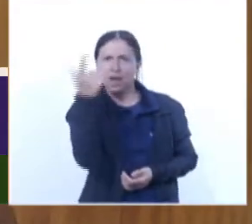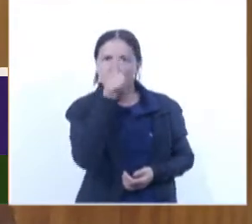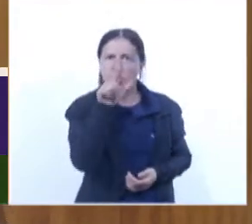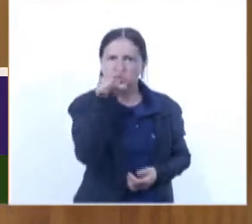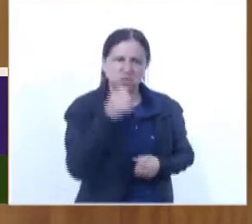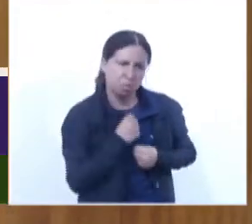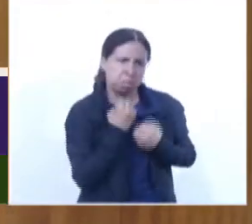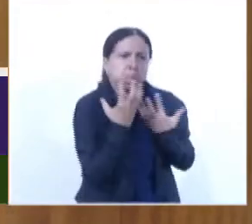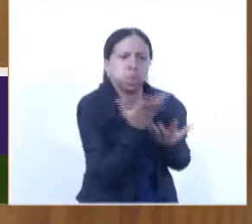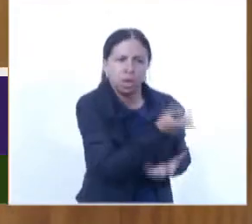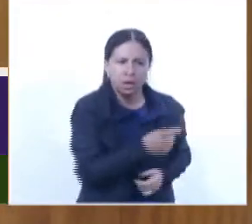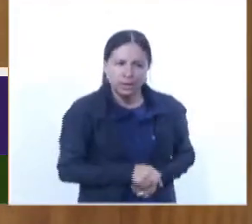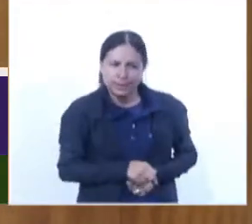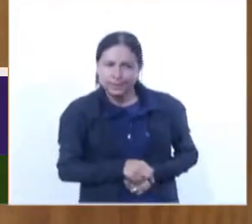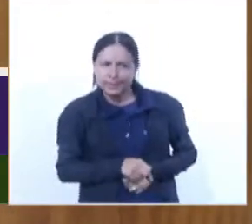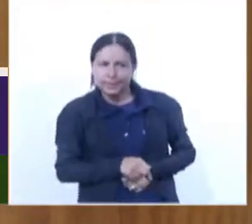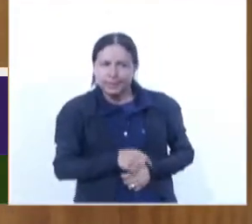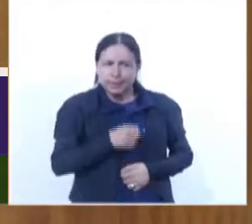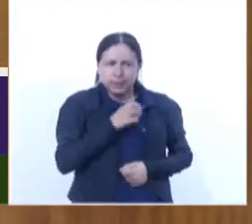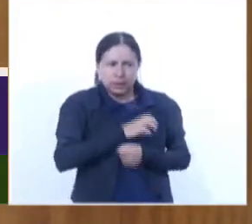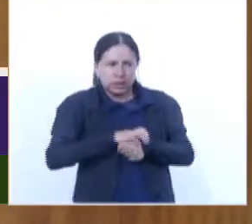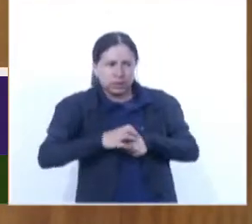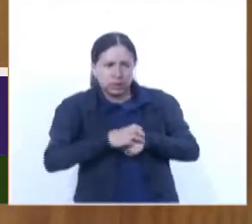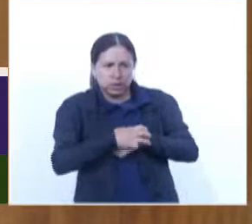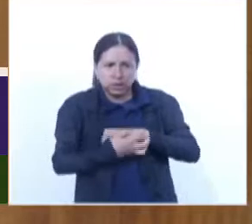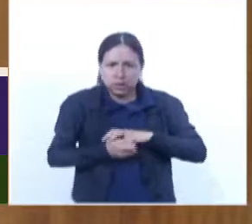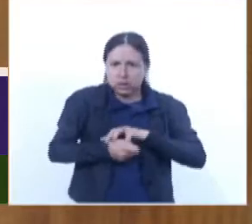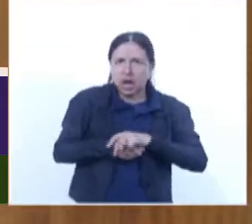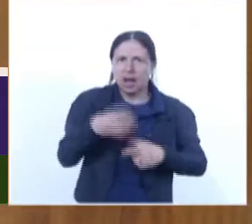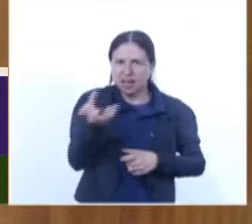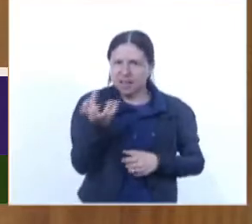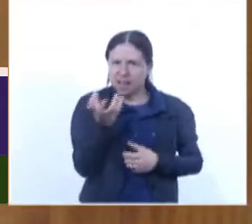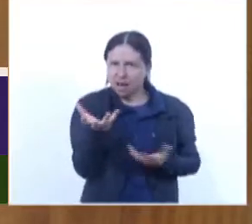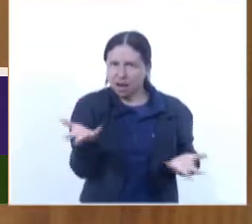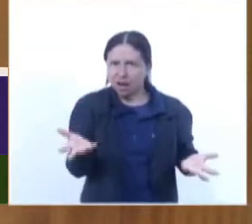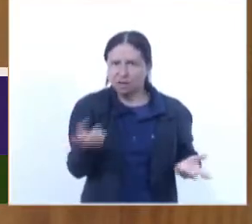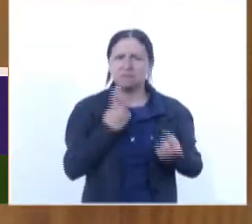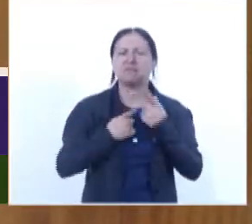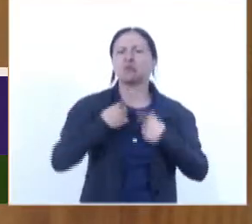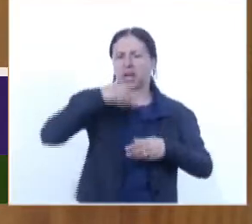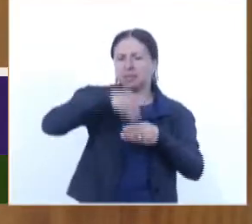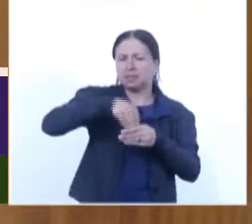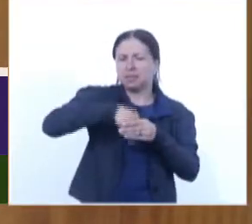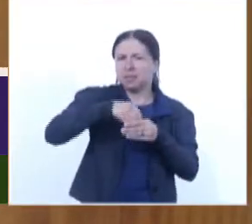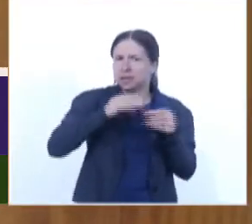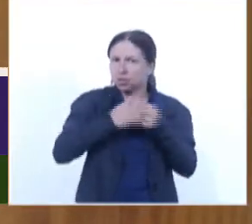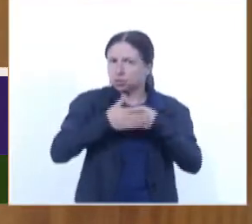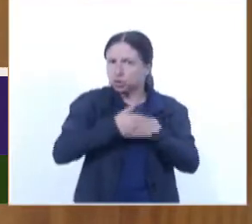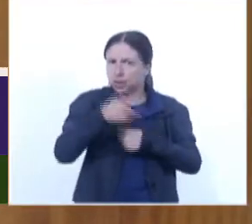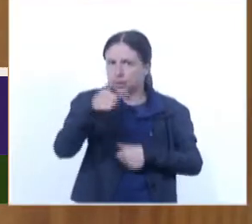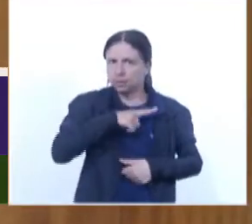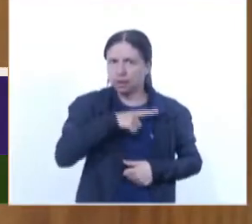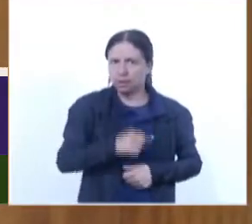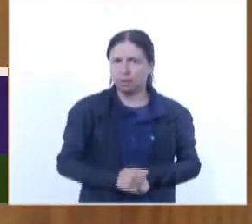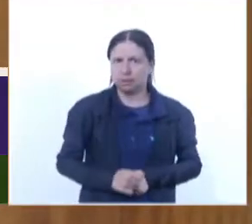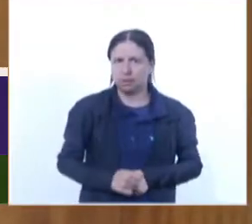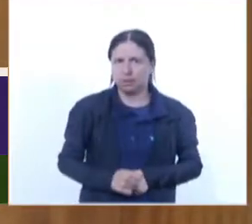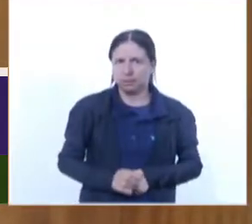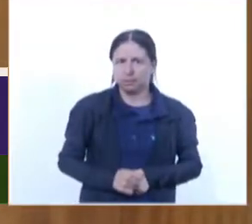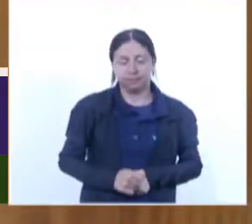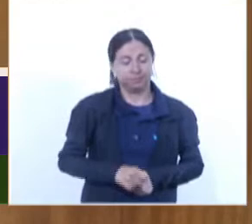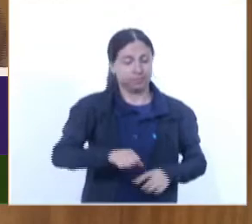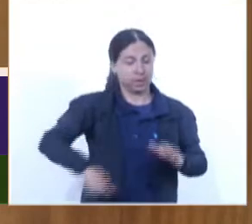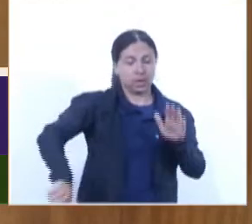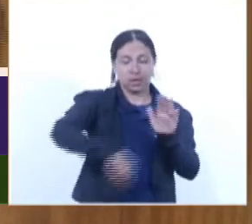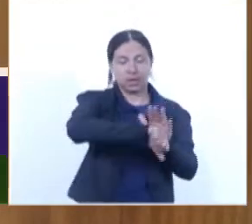desejável eu não vejo outra explicação para esse tipo de prática criminosa e portanto